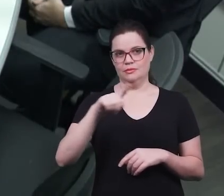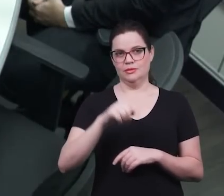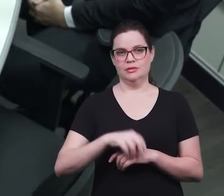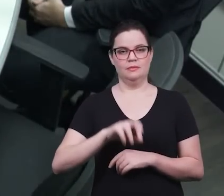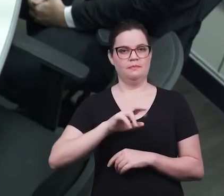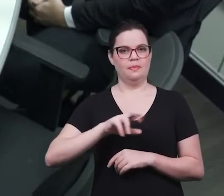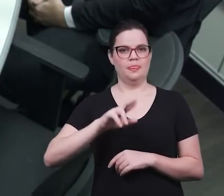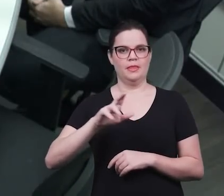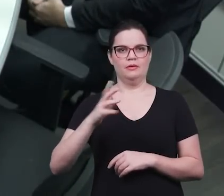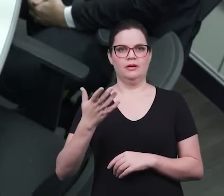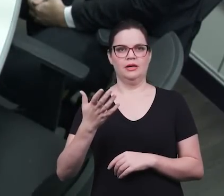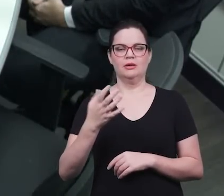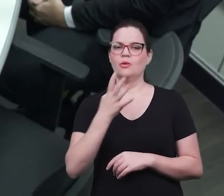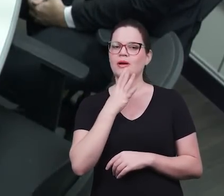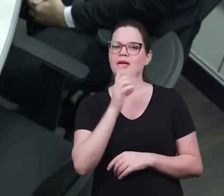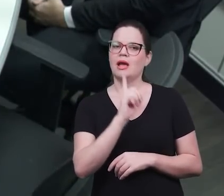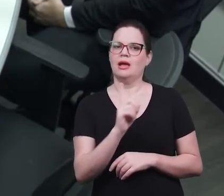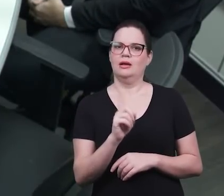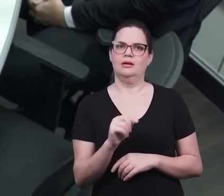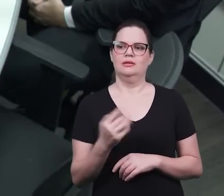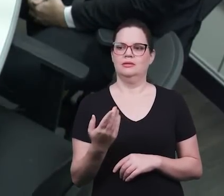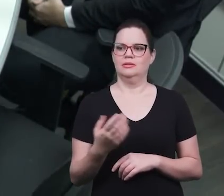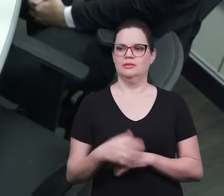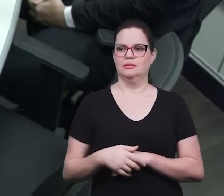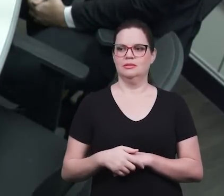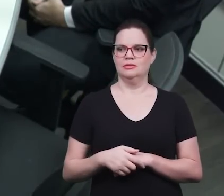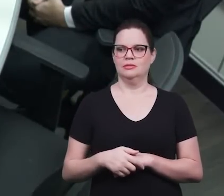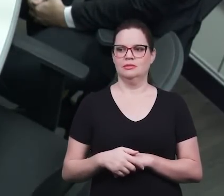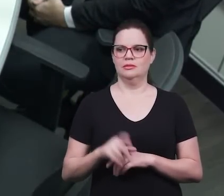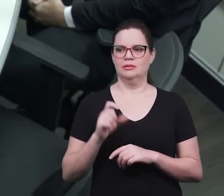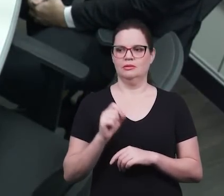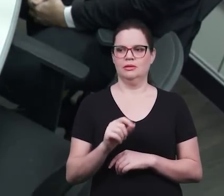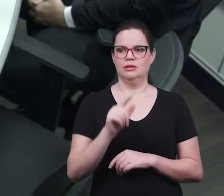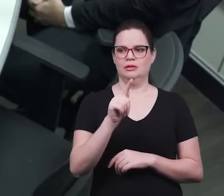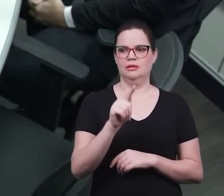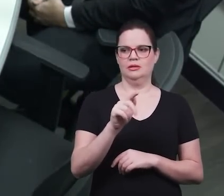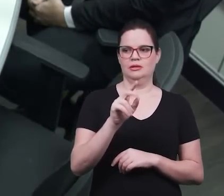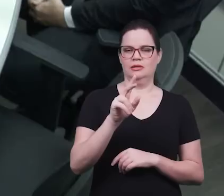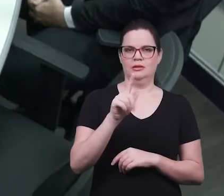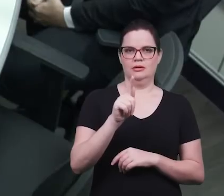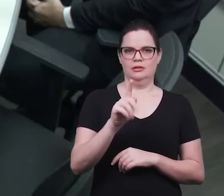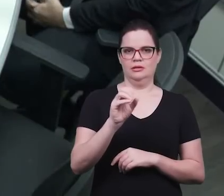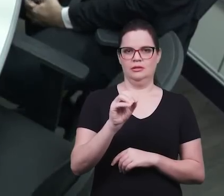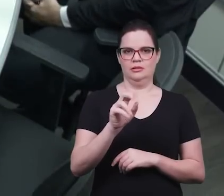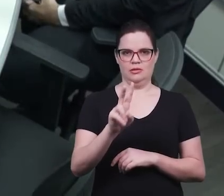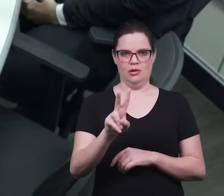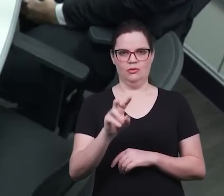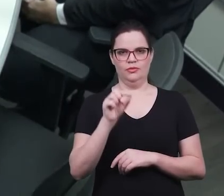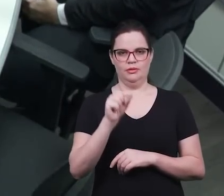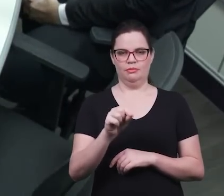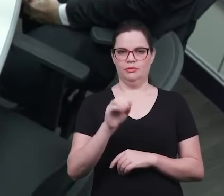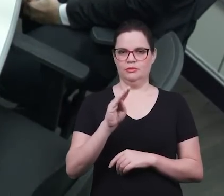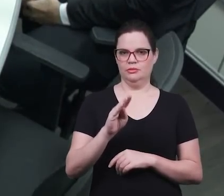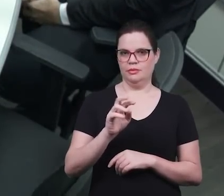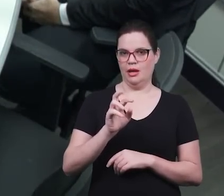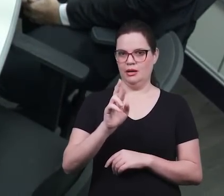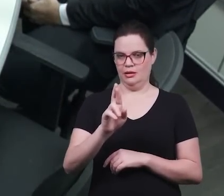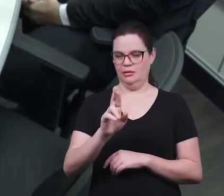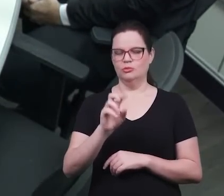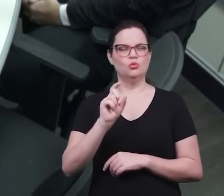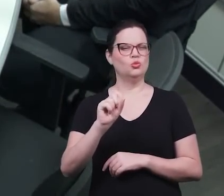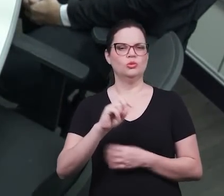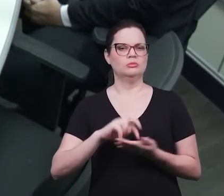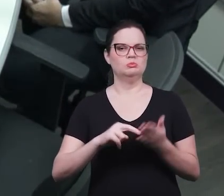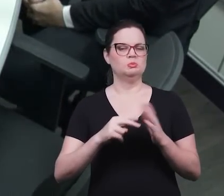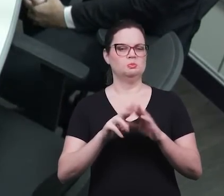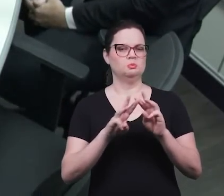é uma expressão muito conhecida, não é corriqueira, né, que é o gov.br. Então,